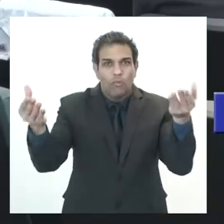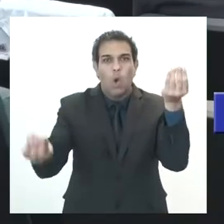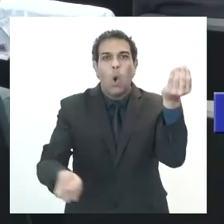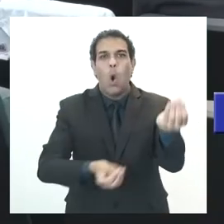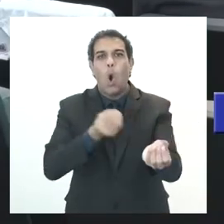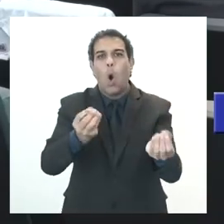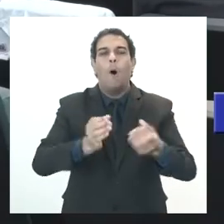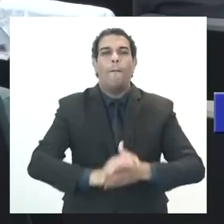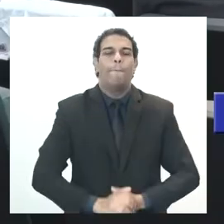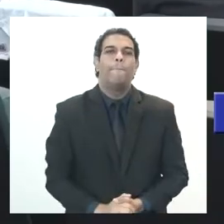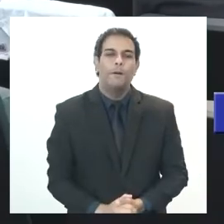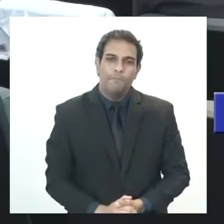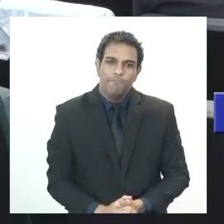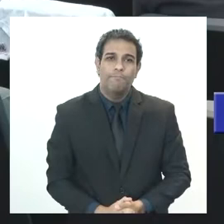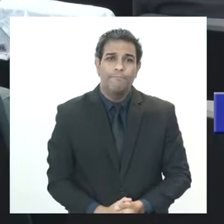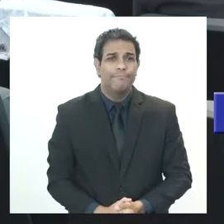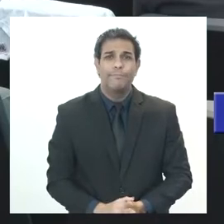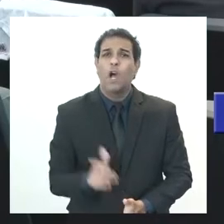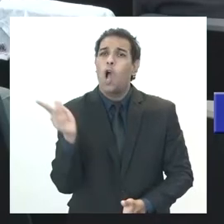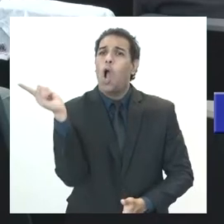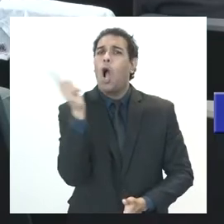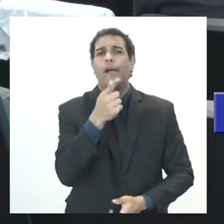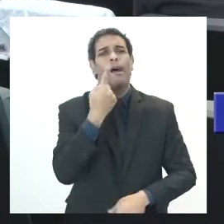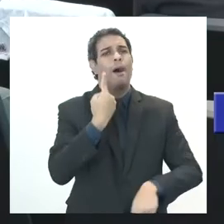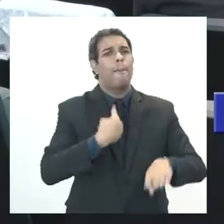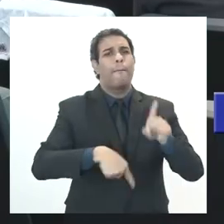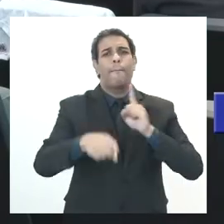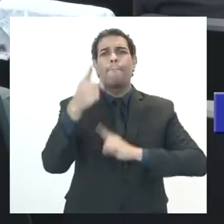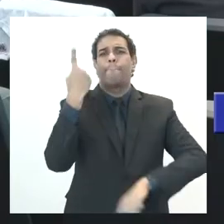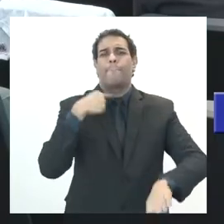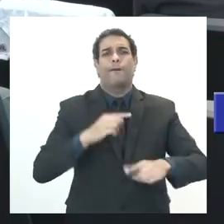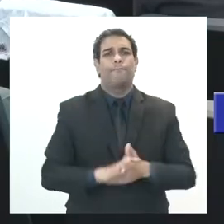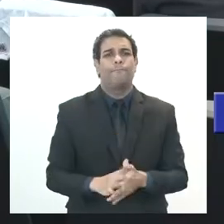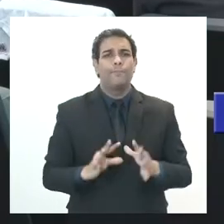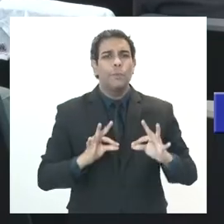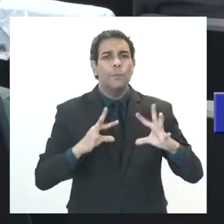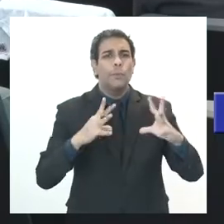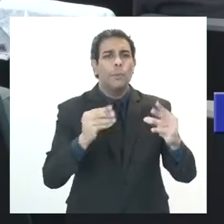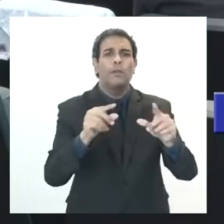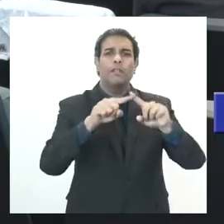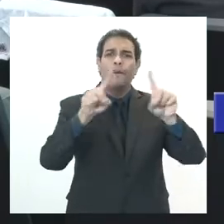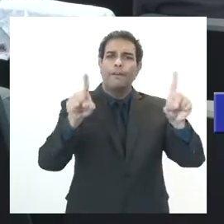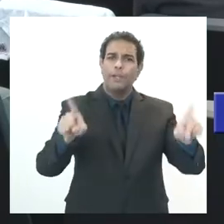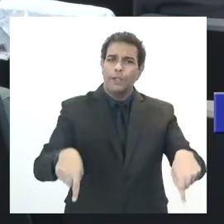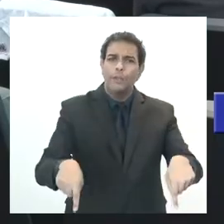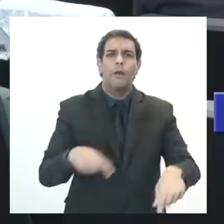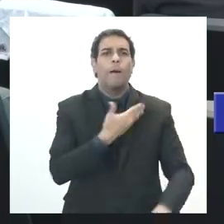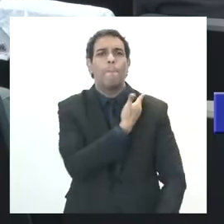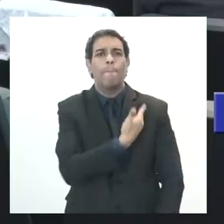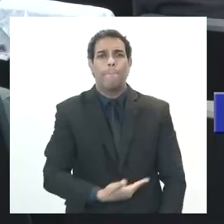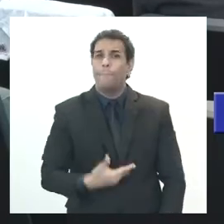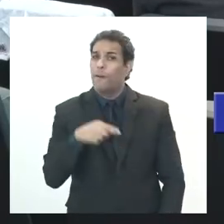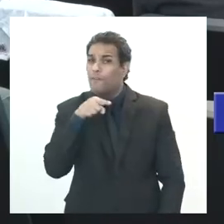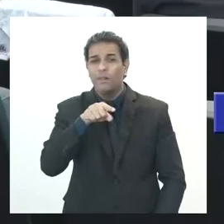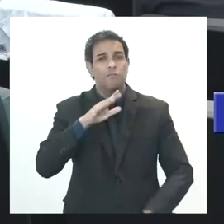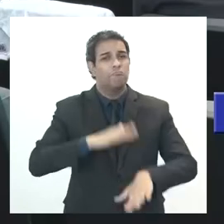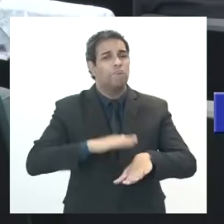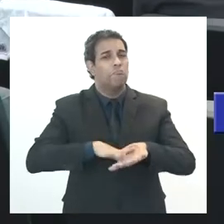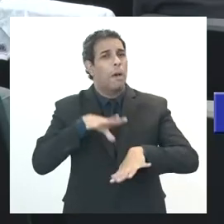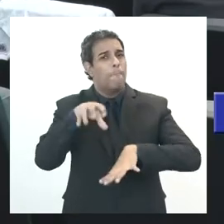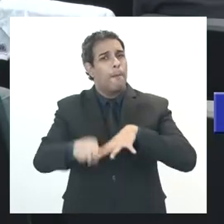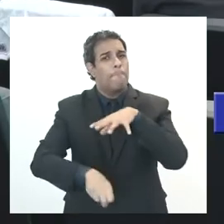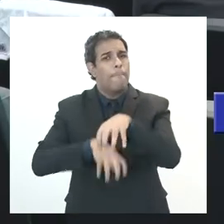sobretudo unificados né todos os servidores públicos tem que buscar os seus elos